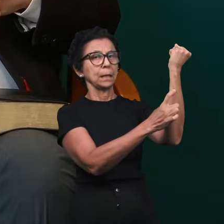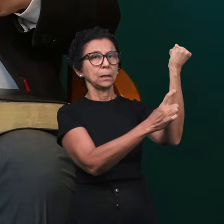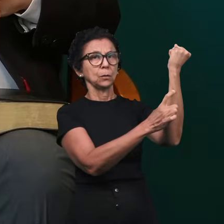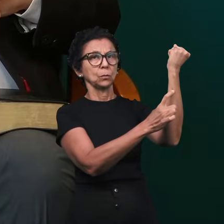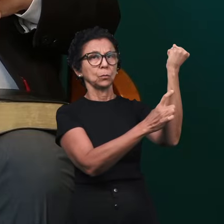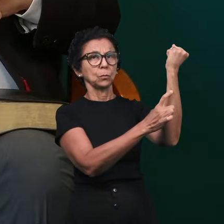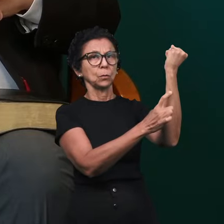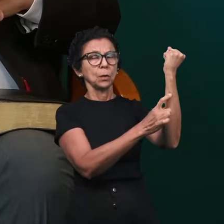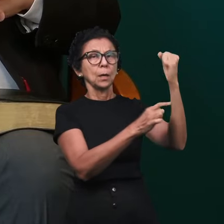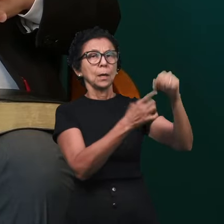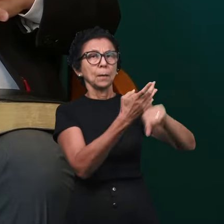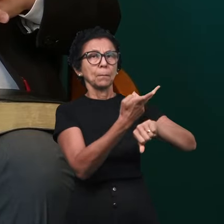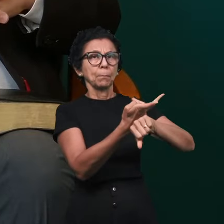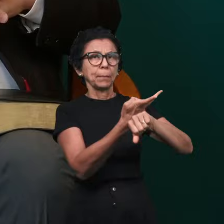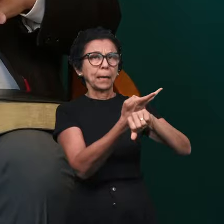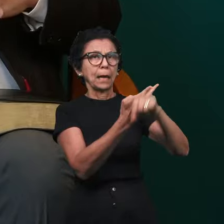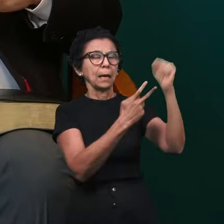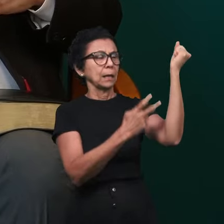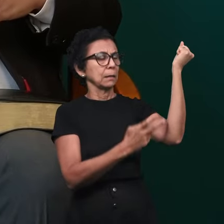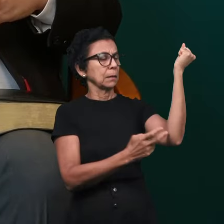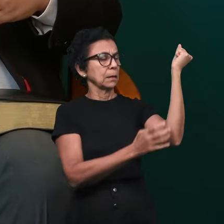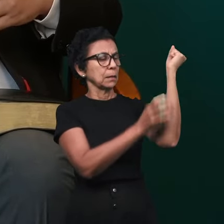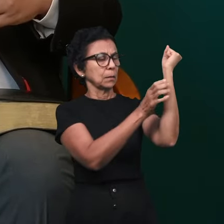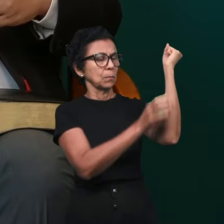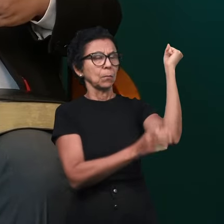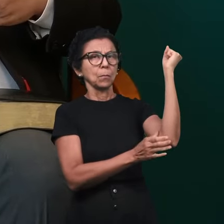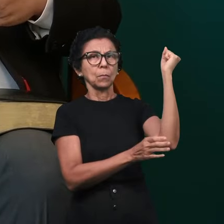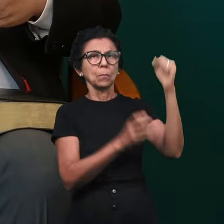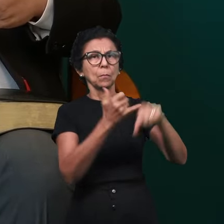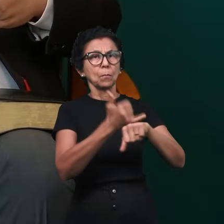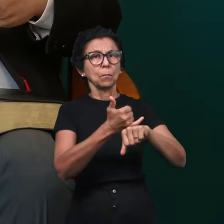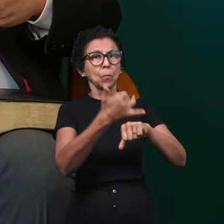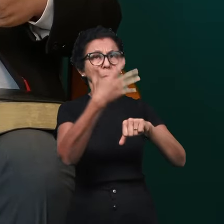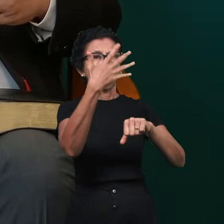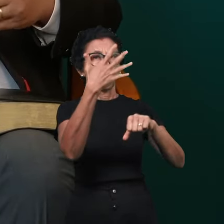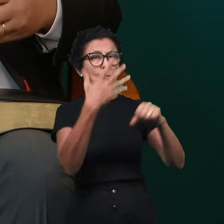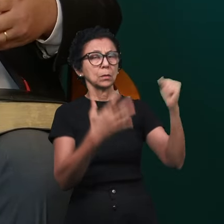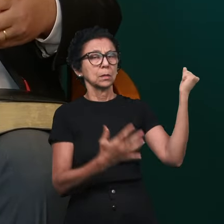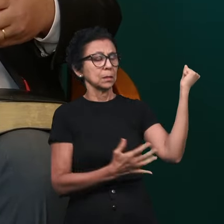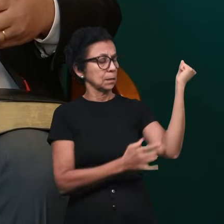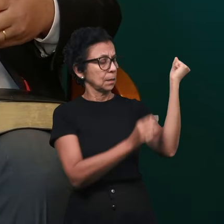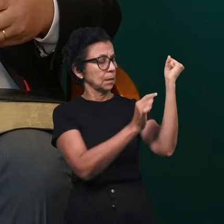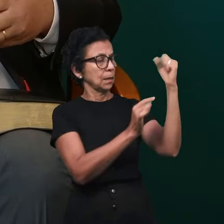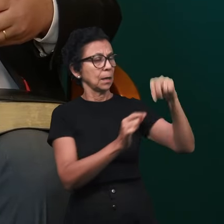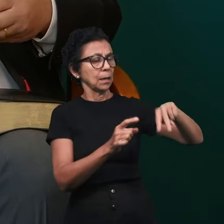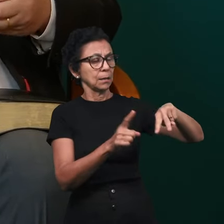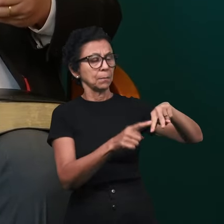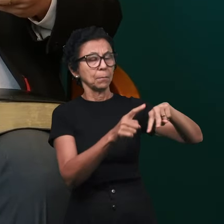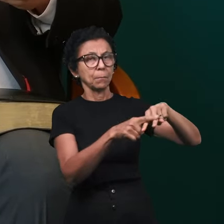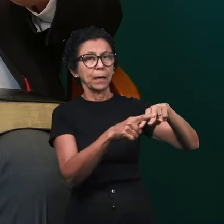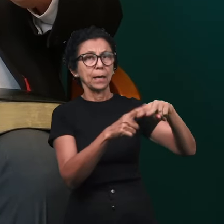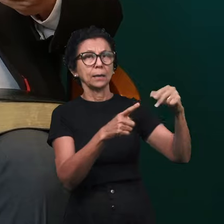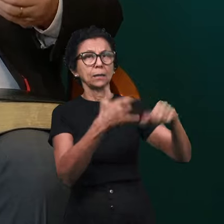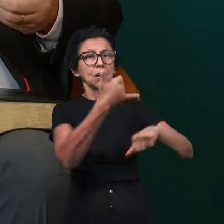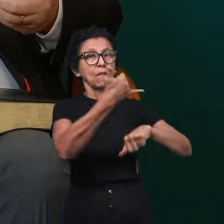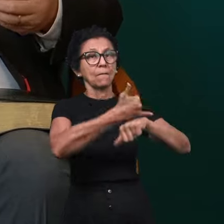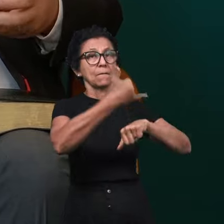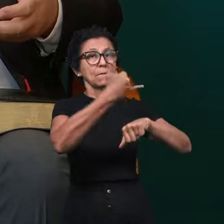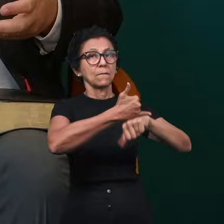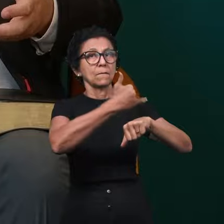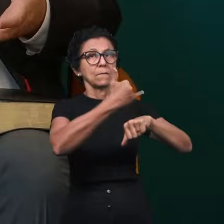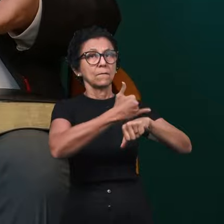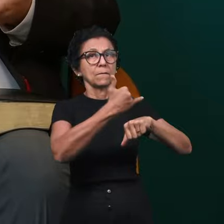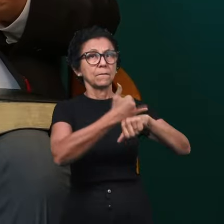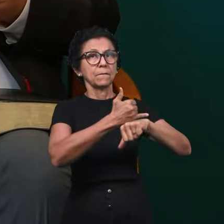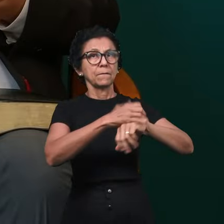de prata, o ventre e as coxas de bronze, as pernas de ferro e os dedos, os